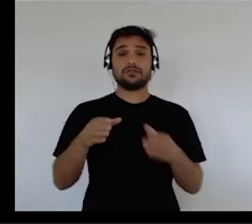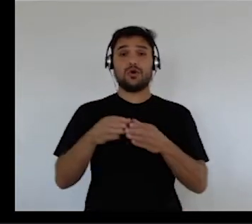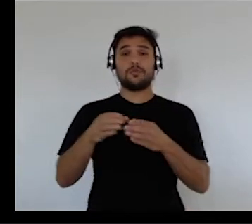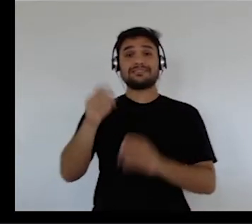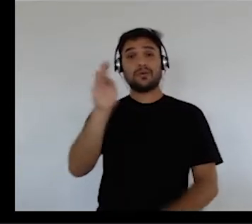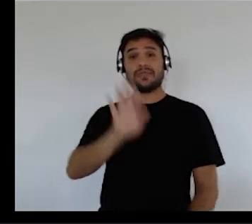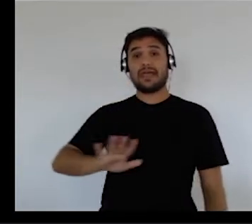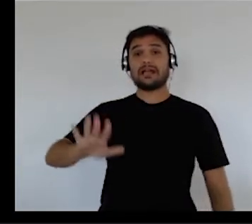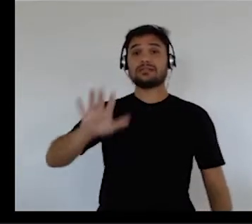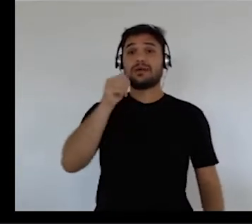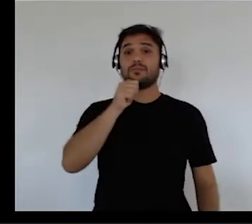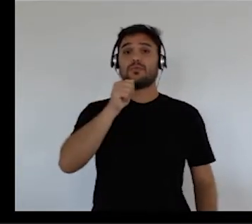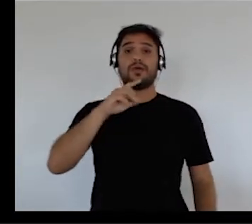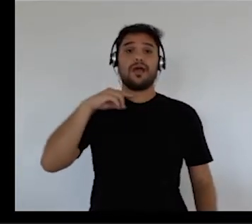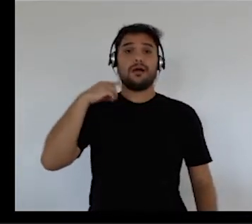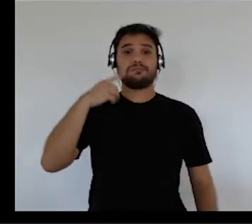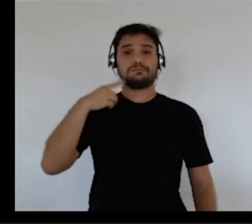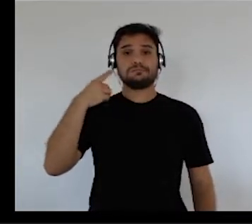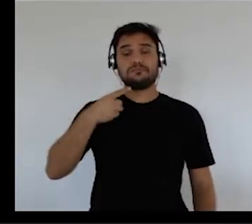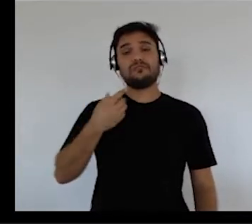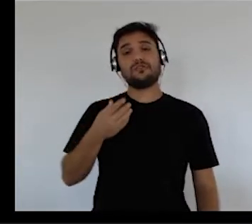Nacional da Mulher Advogada,